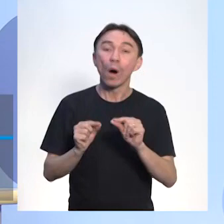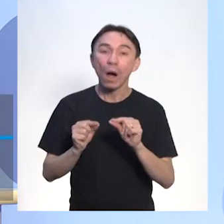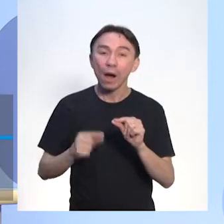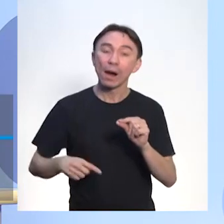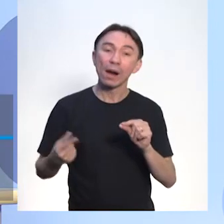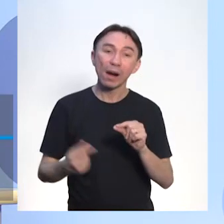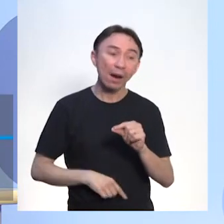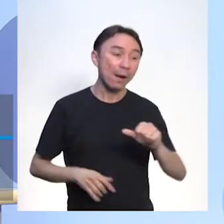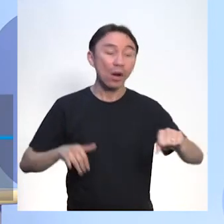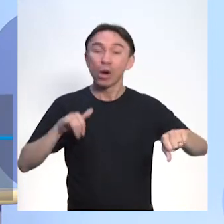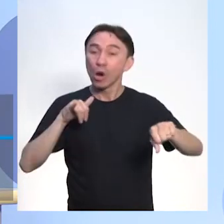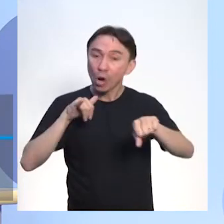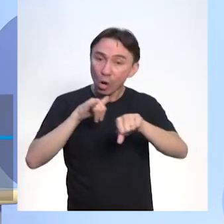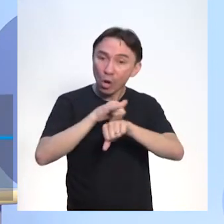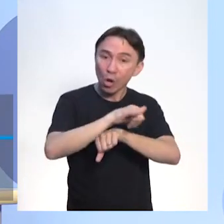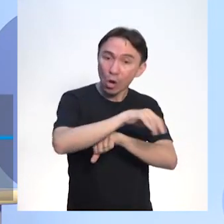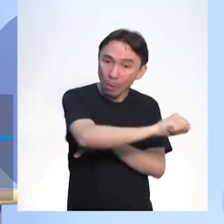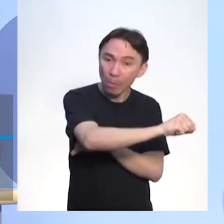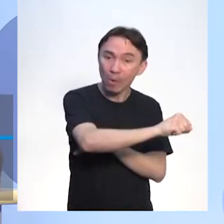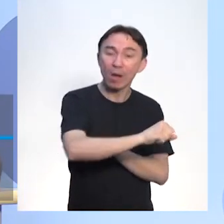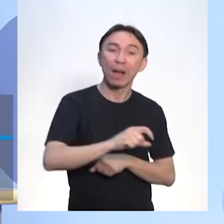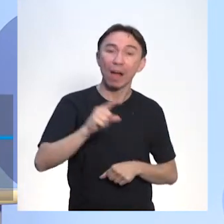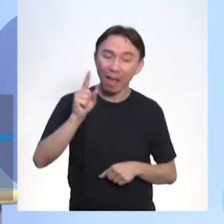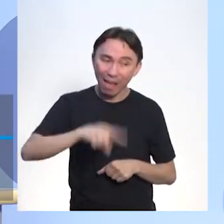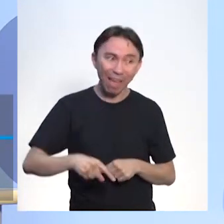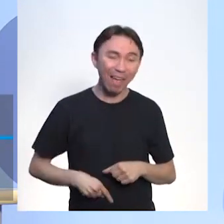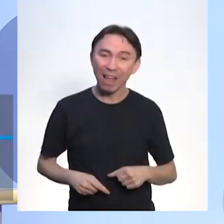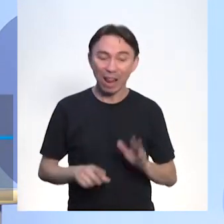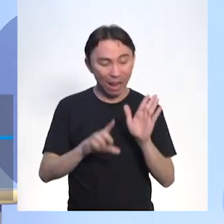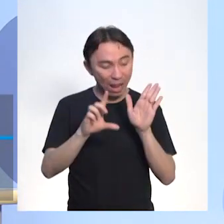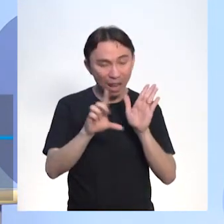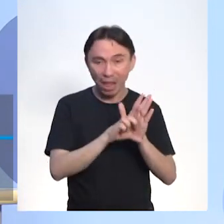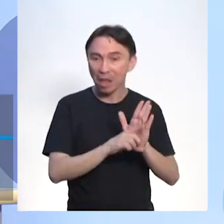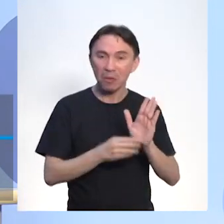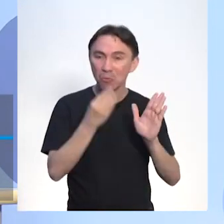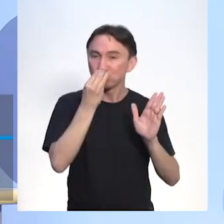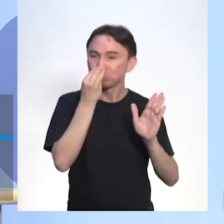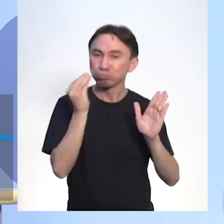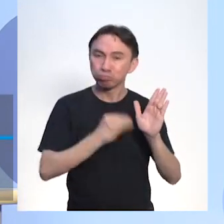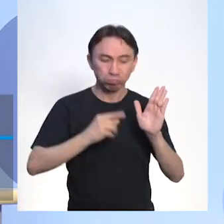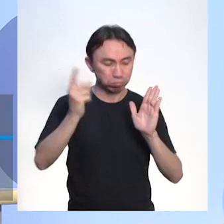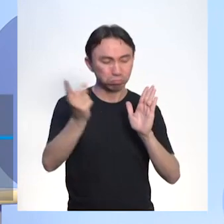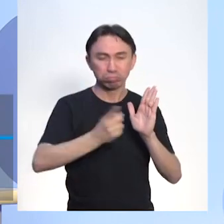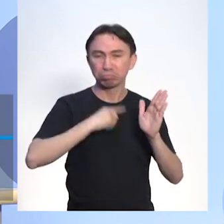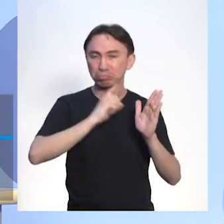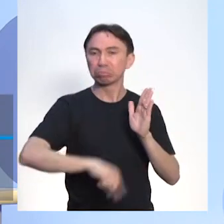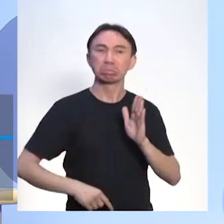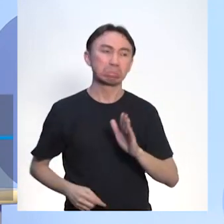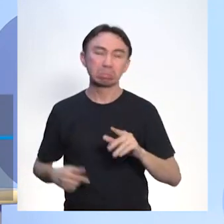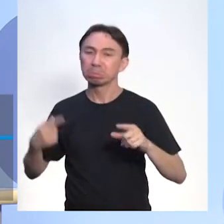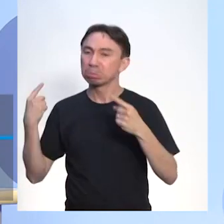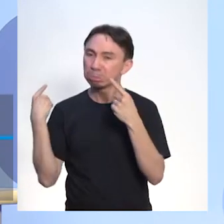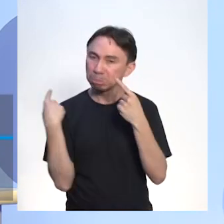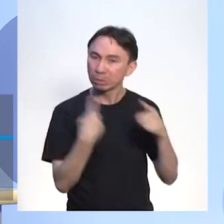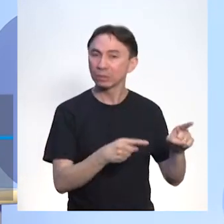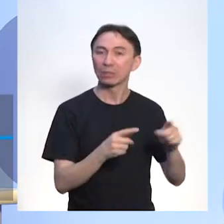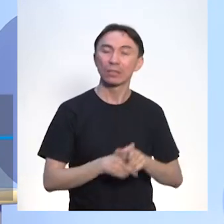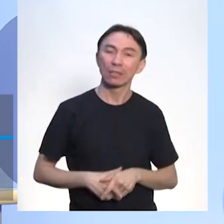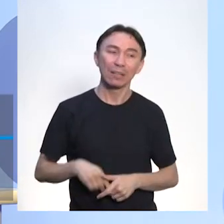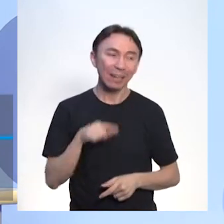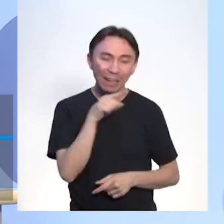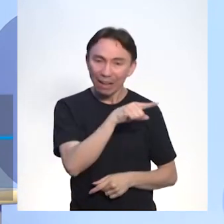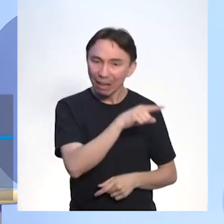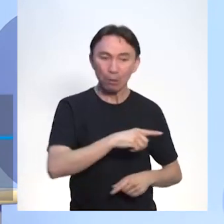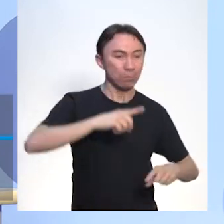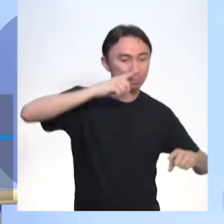é uma ação ilegal, é uma espécie de ruptura com o poder vigente